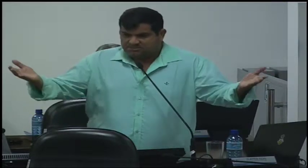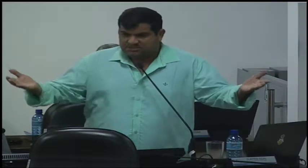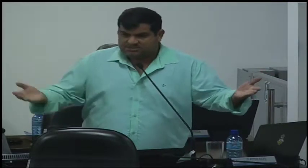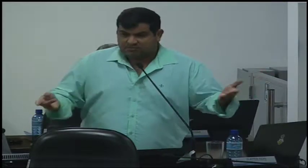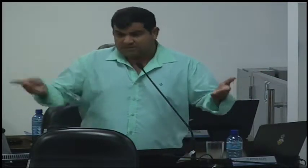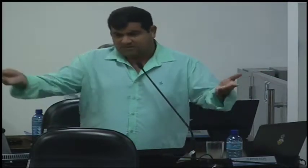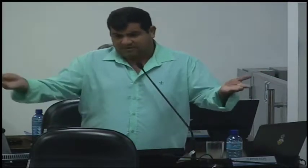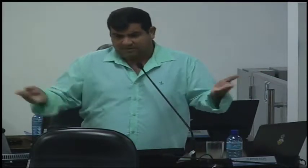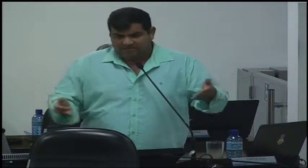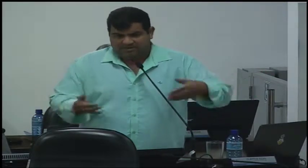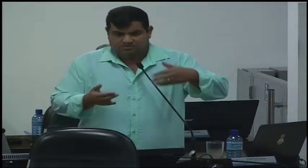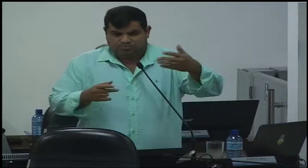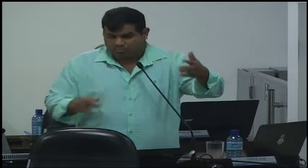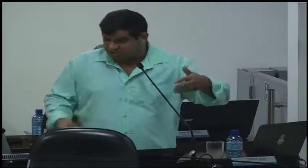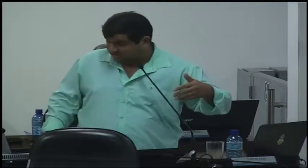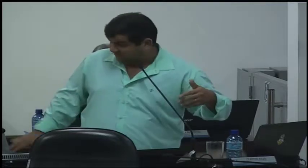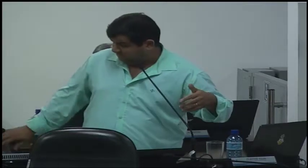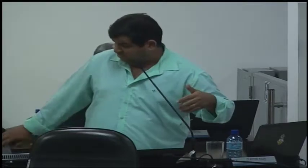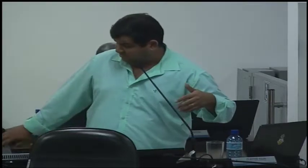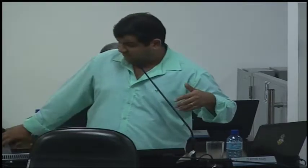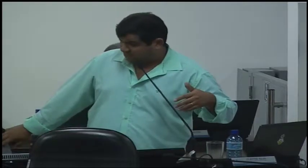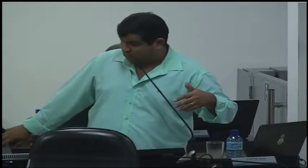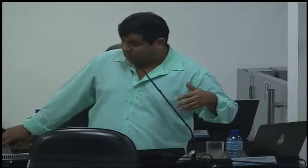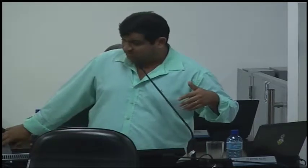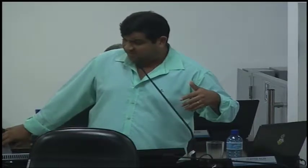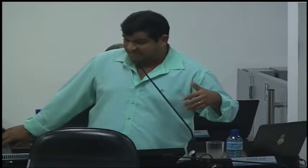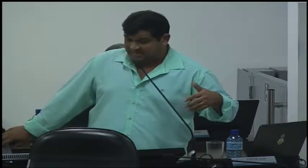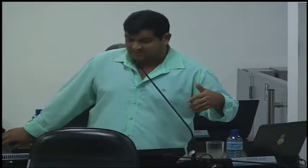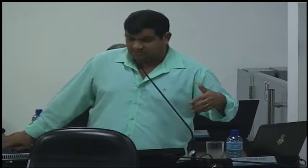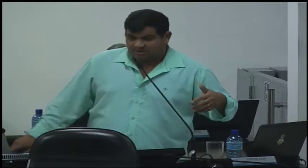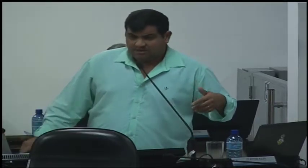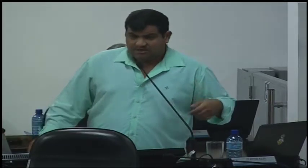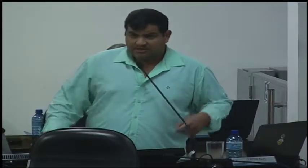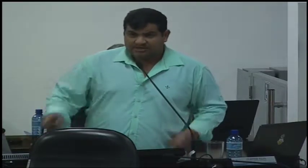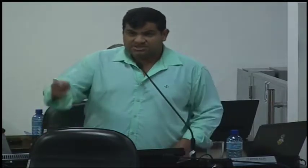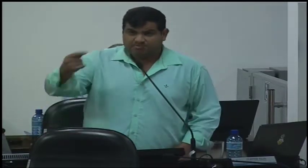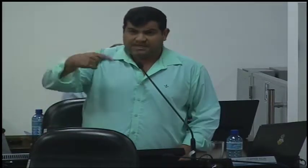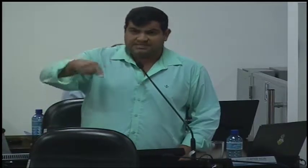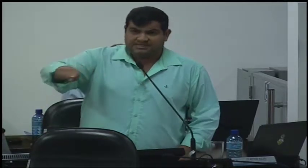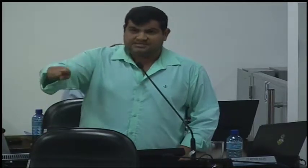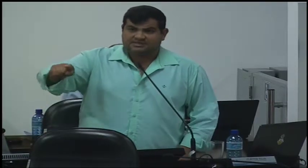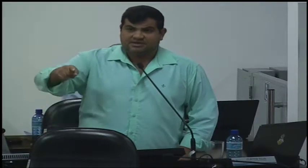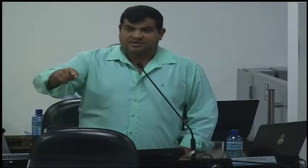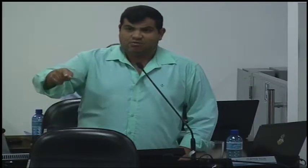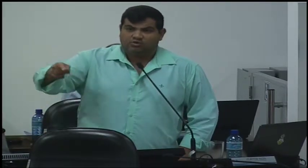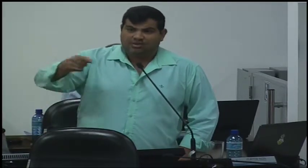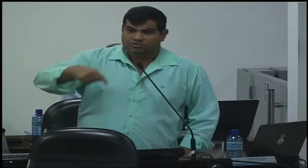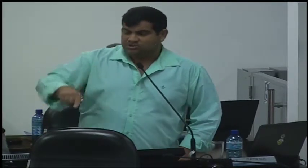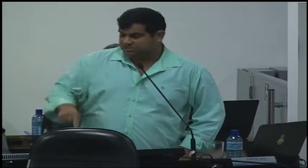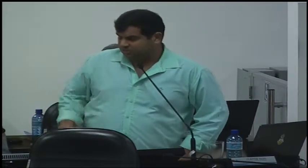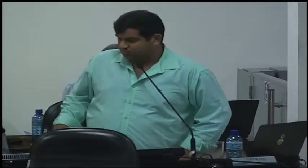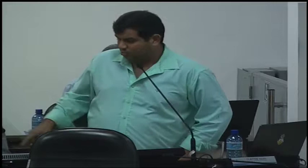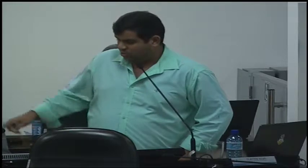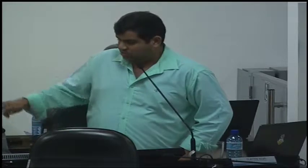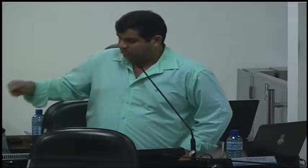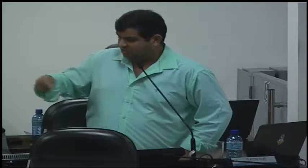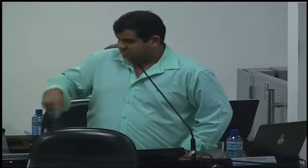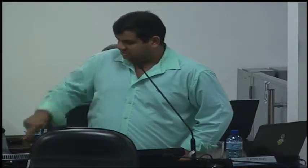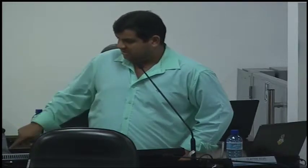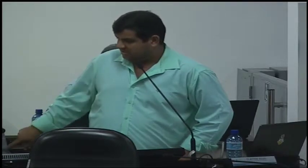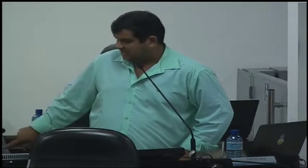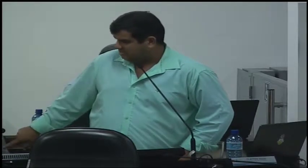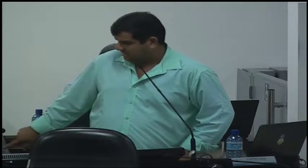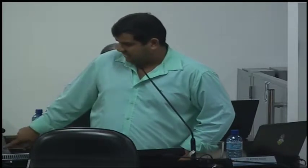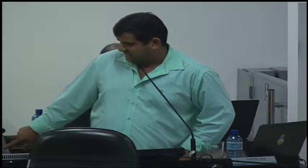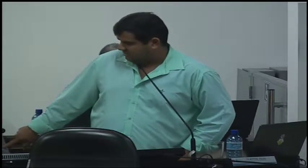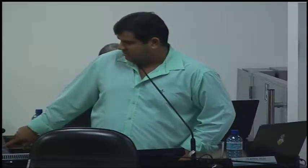governo administra. E quando você falou aí, Vaguinho, esporte, até eu falei, o Lemão falou muito bem falado. E a hora que a gente pega essas... Quando patrocina esporte, quando patrocina